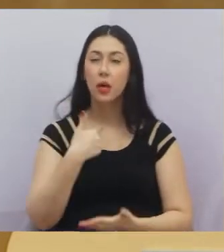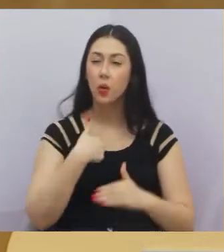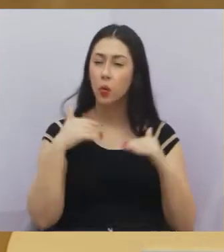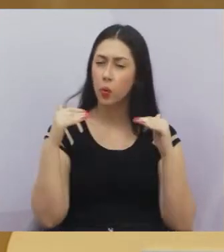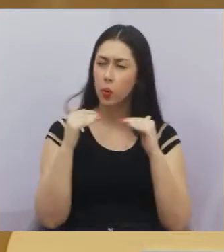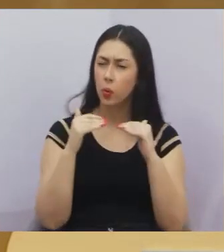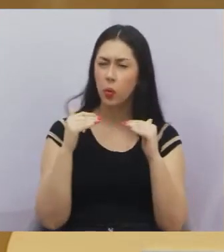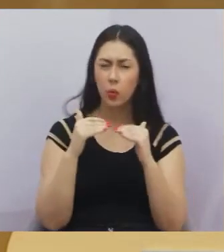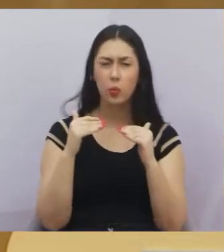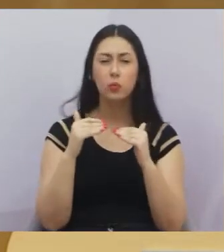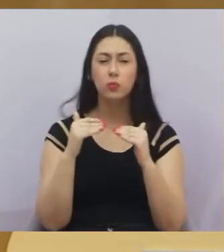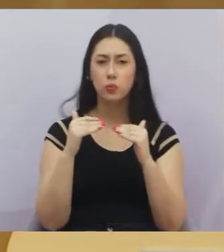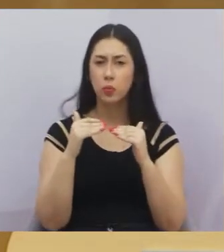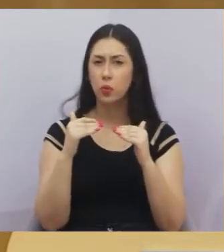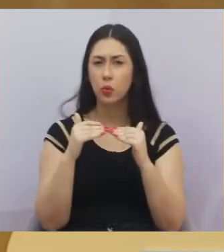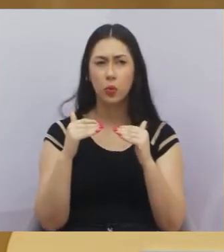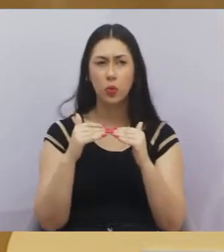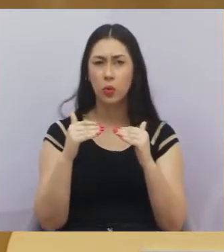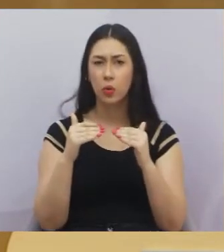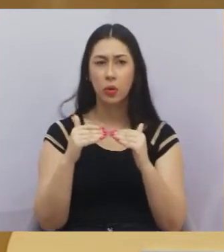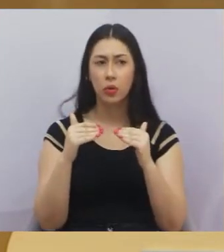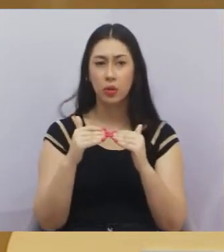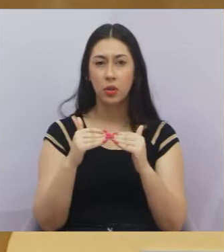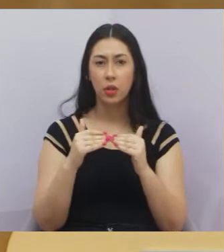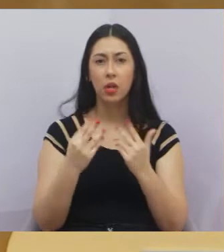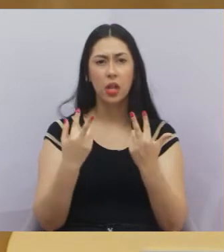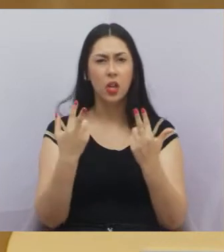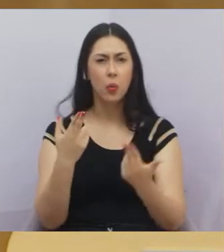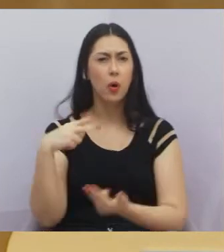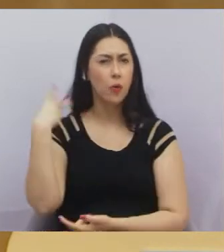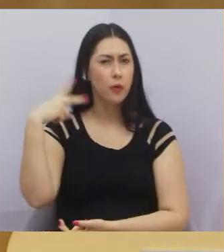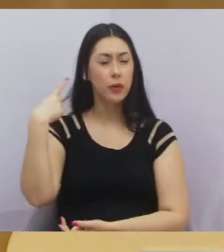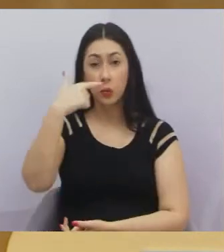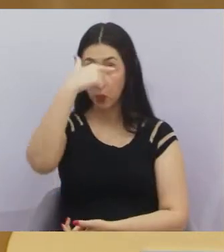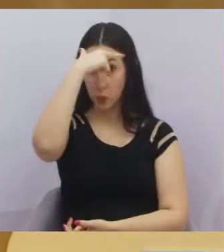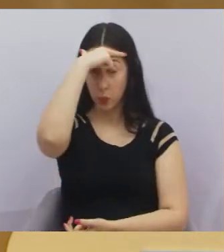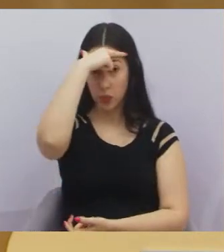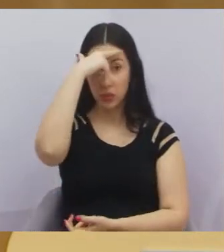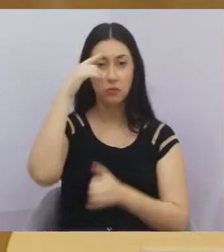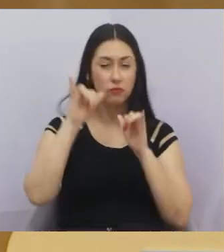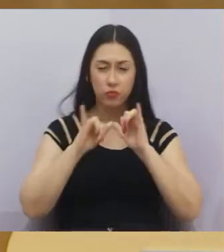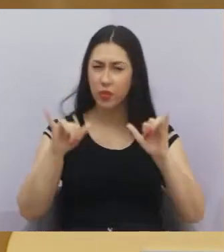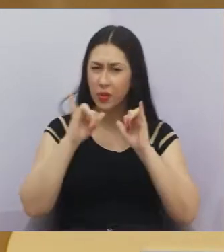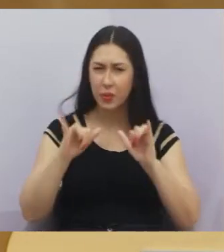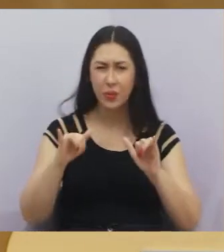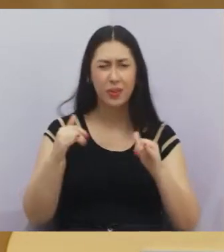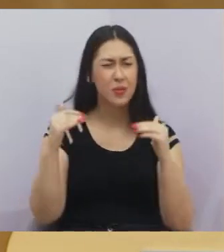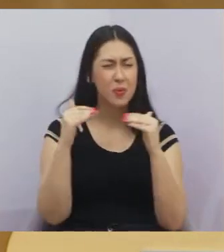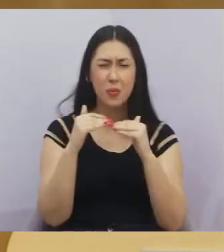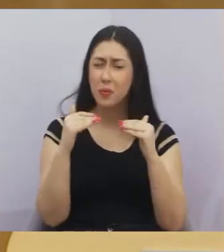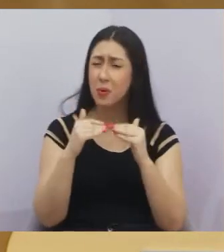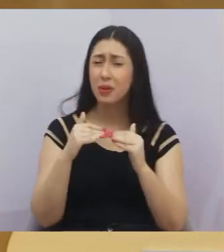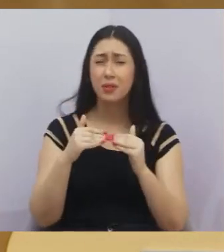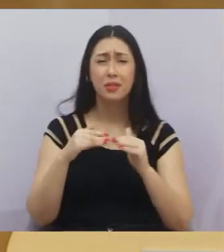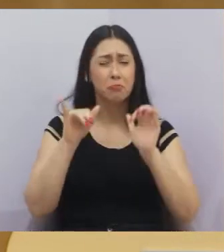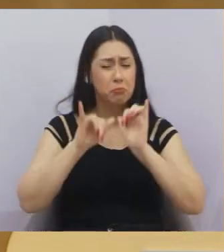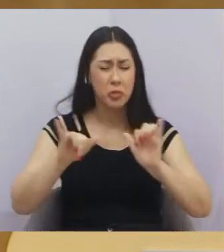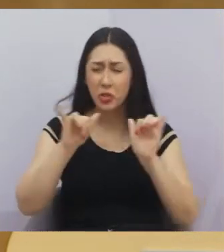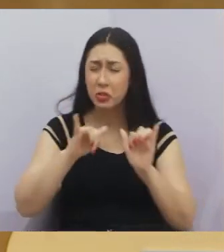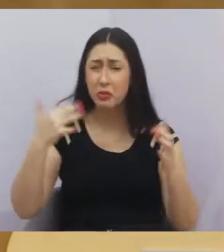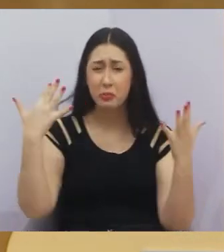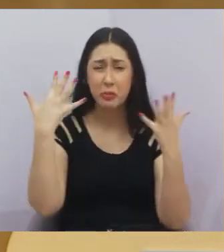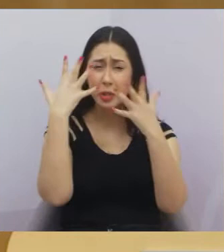do início ao fim com toda a fala do Luiz Flávio. Do início ao fim, Flavinho, foi belíssima a sua